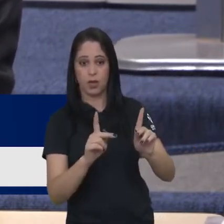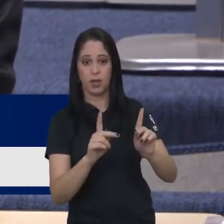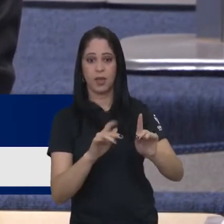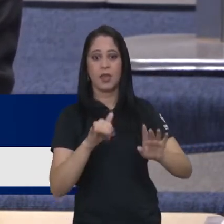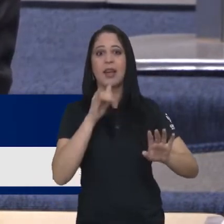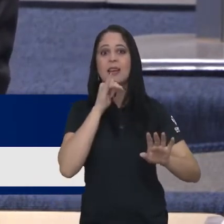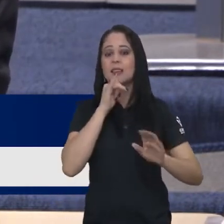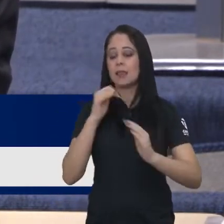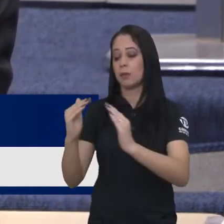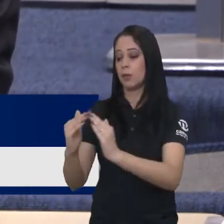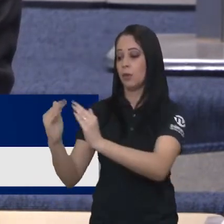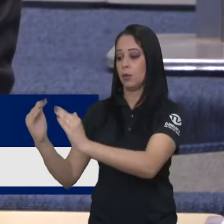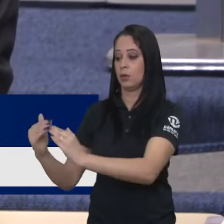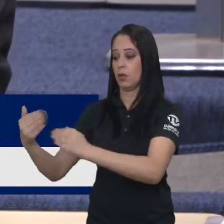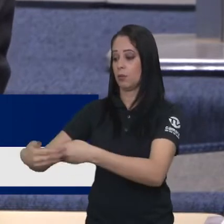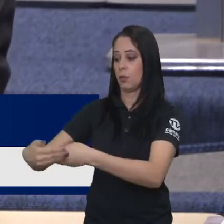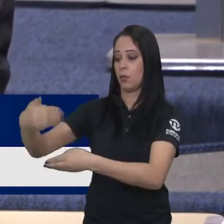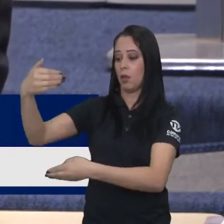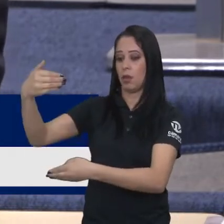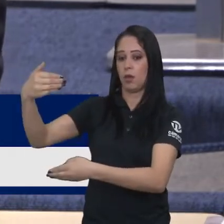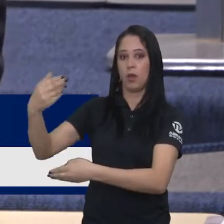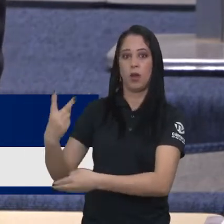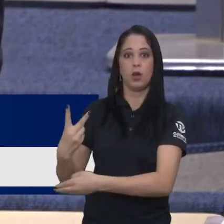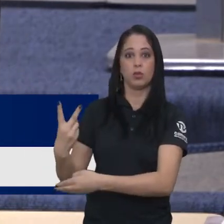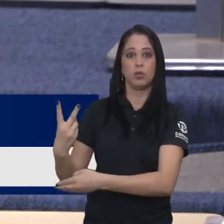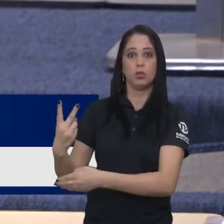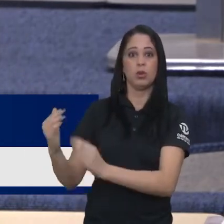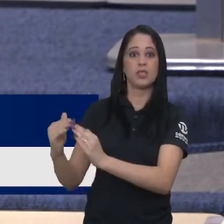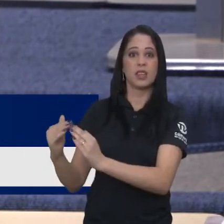lá que vai salvar duas casas que custa 5 milhões.